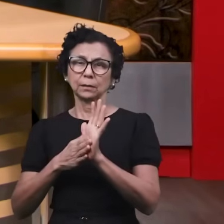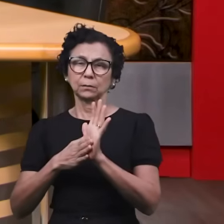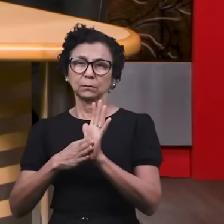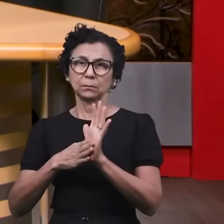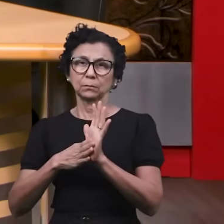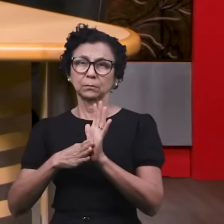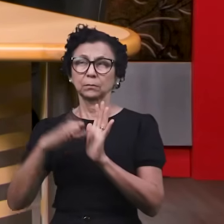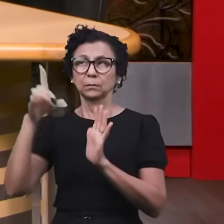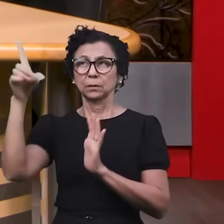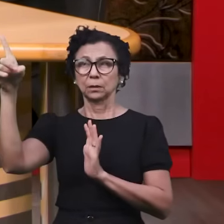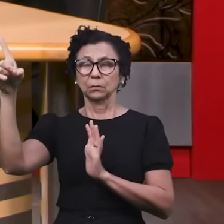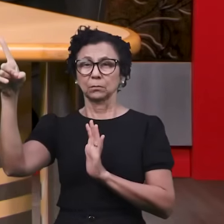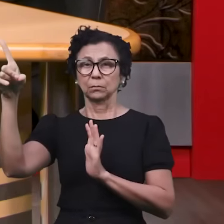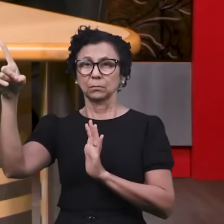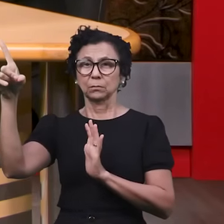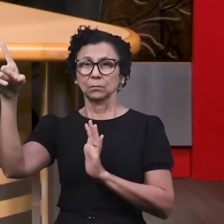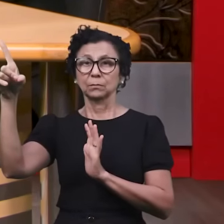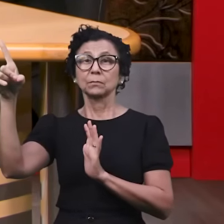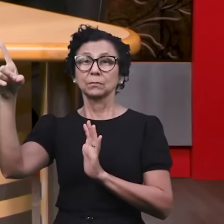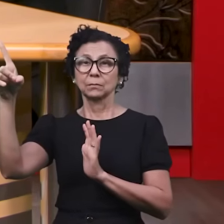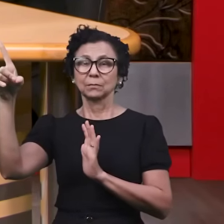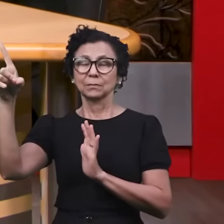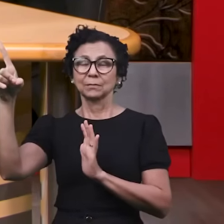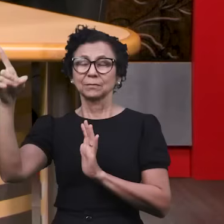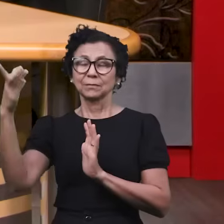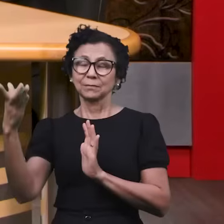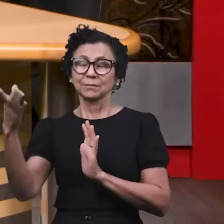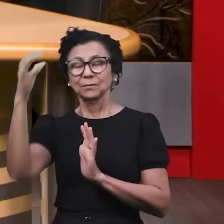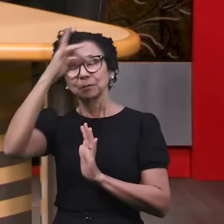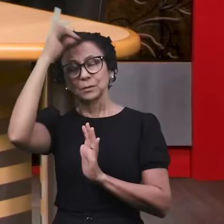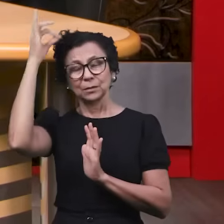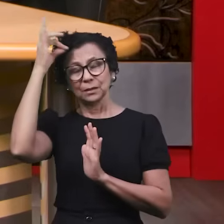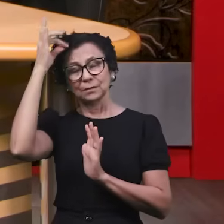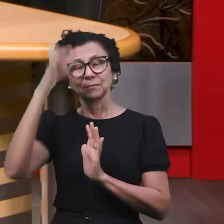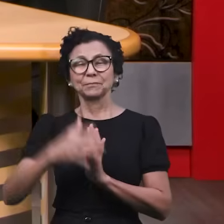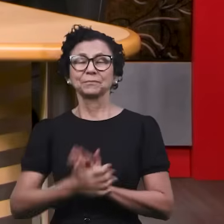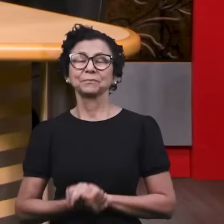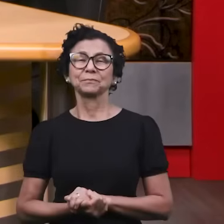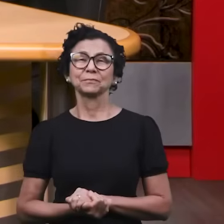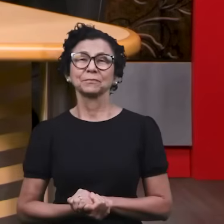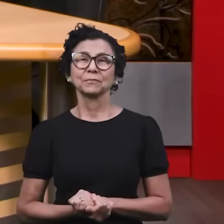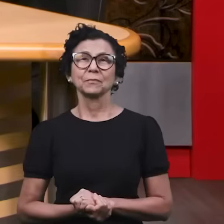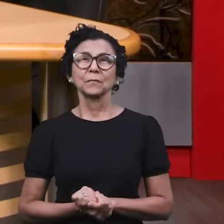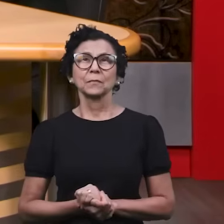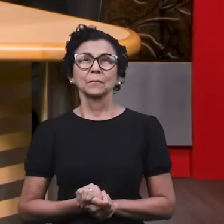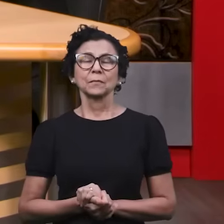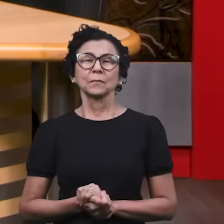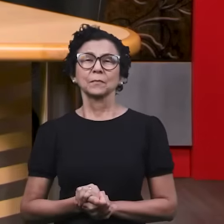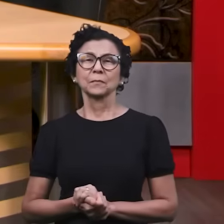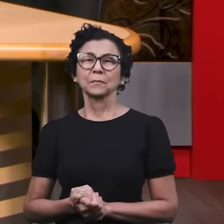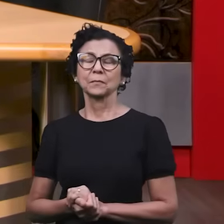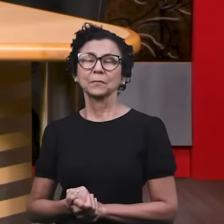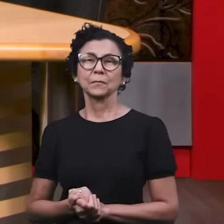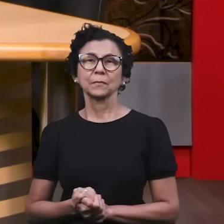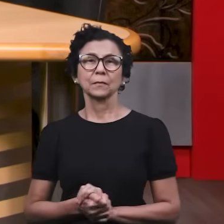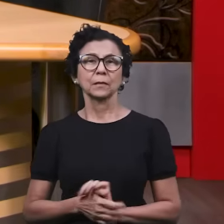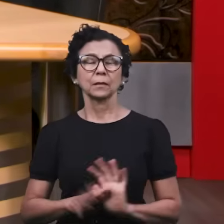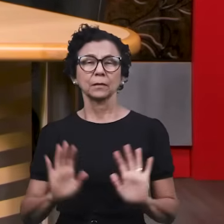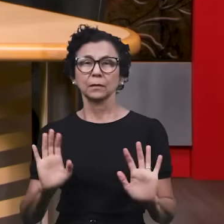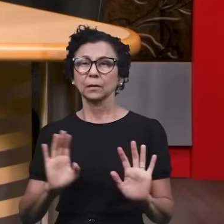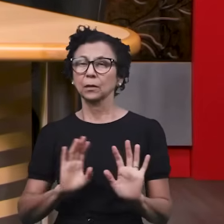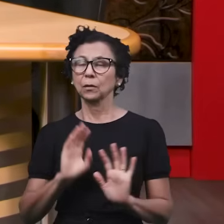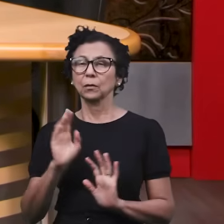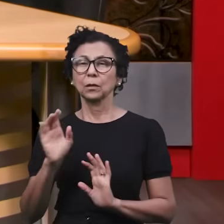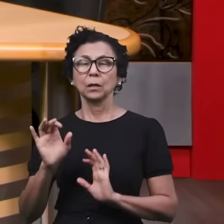Agora, quem fez esse projeto? O Espírito Santo. Quer dizer, é uma obra de Deus. A obra é dele.